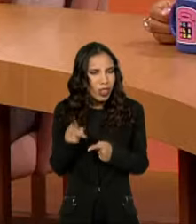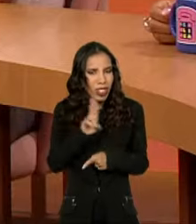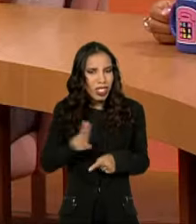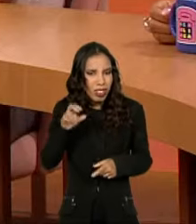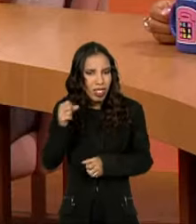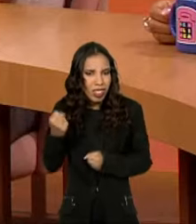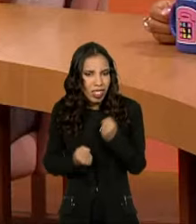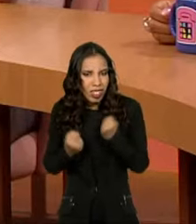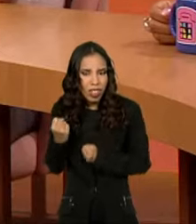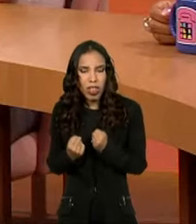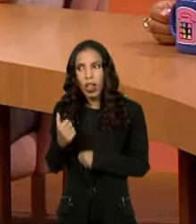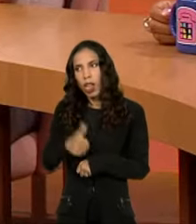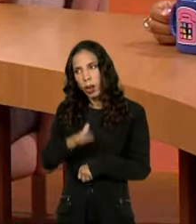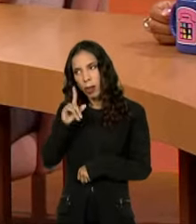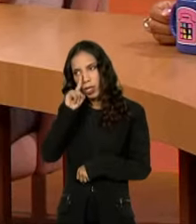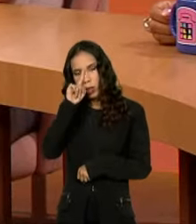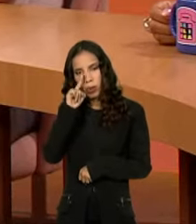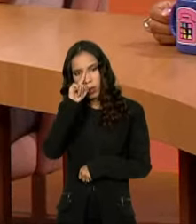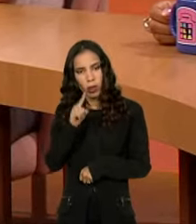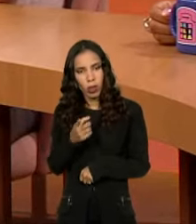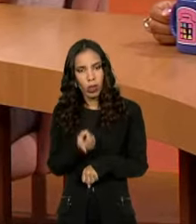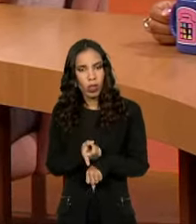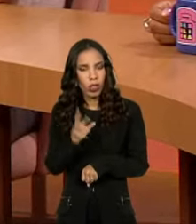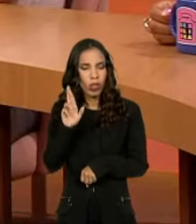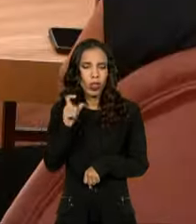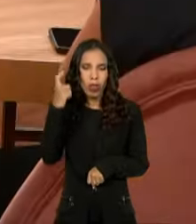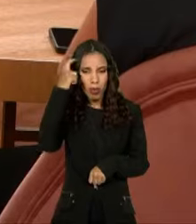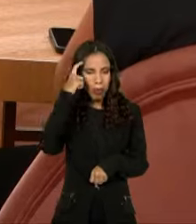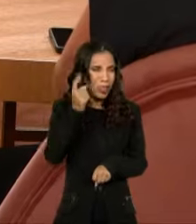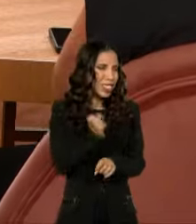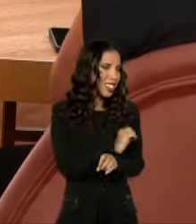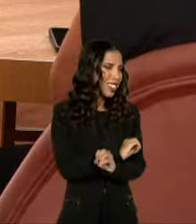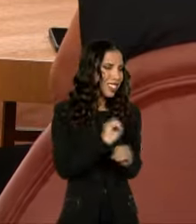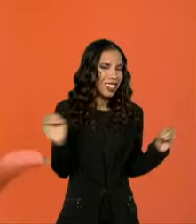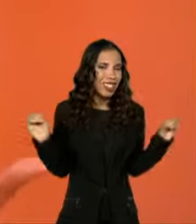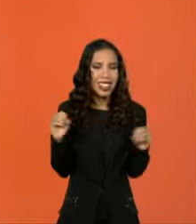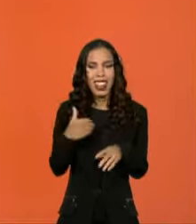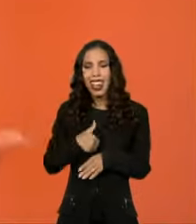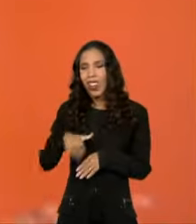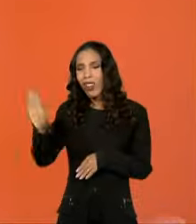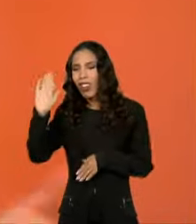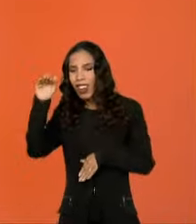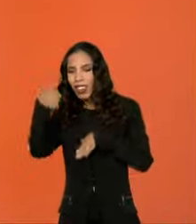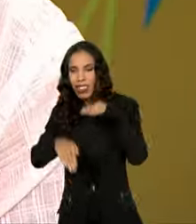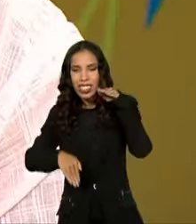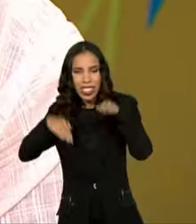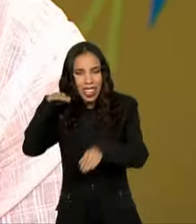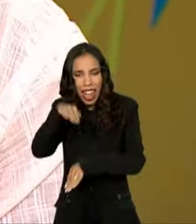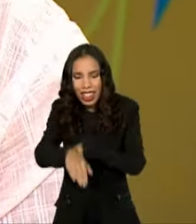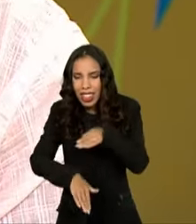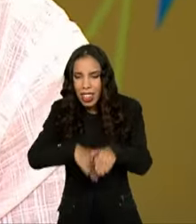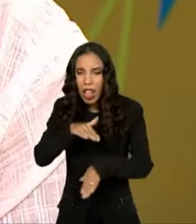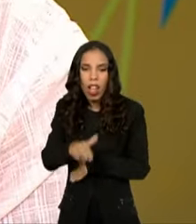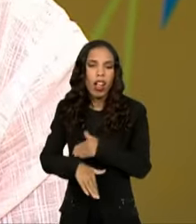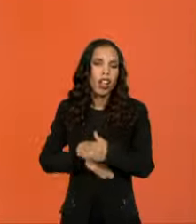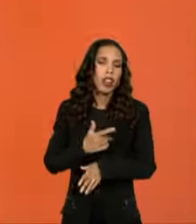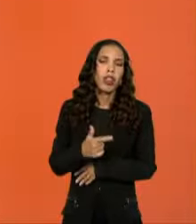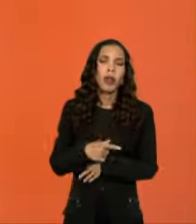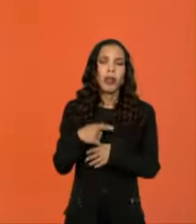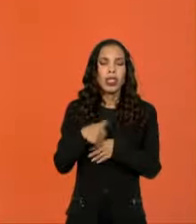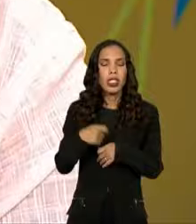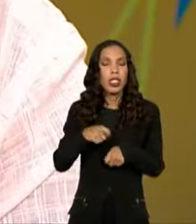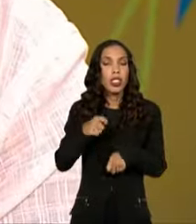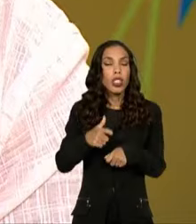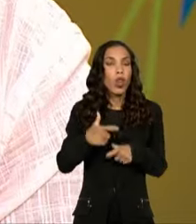É. Ando, é mais perigoso. É muito mais perigoso. Doutor, não posso pensar nisso, porque eu levo para natação, para não sei o quê, não dá para ser ali, tem que ser outro lugar mais difícil.